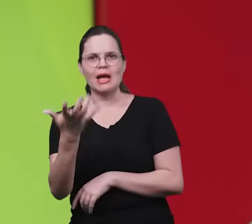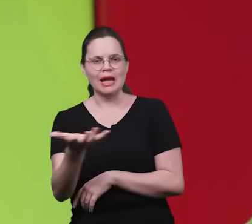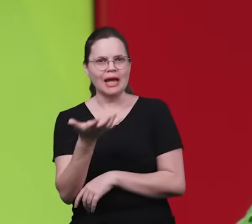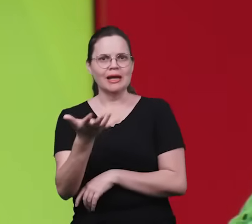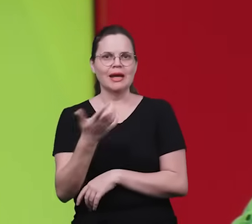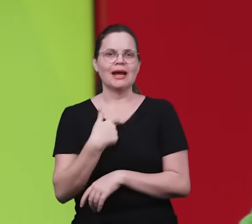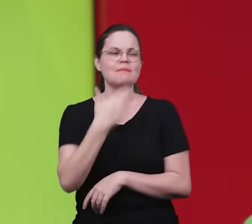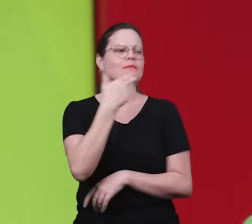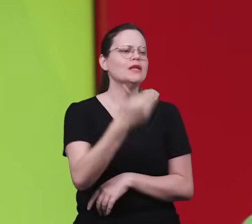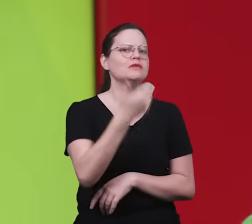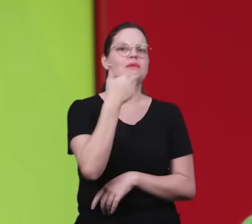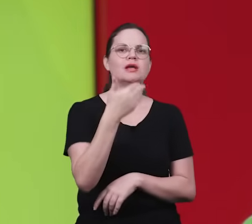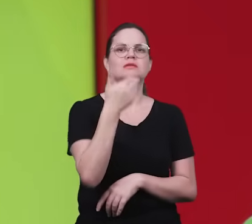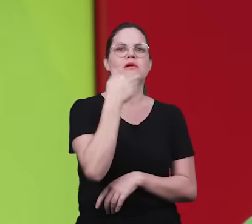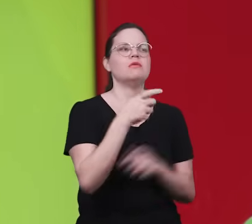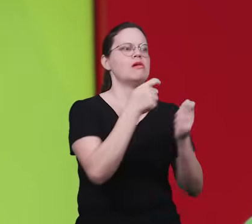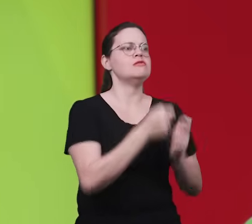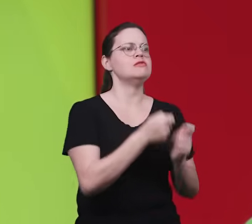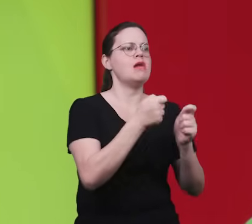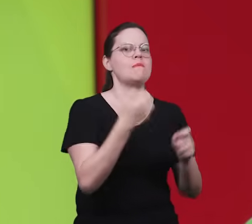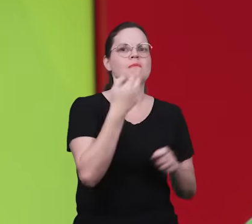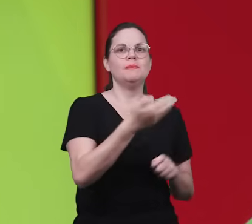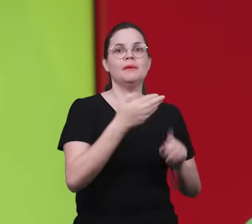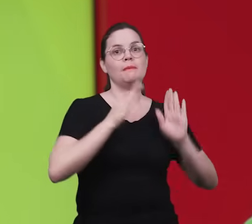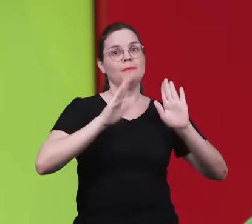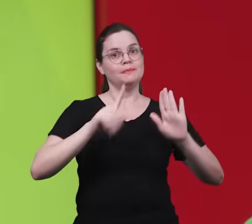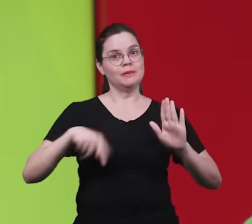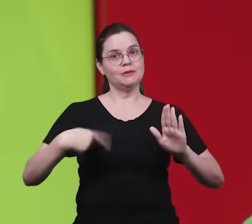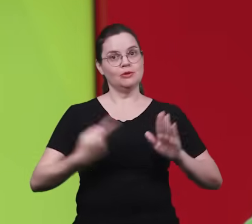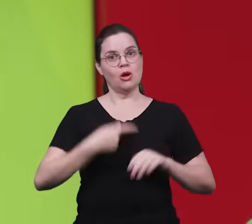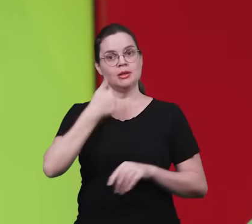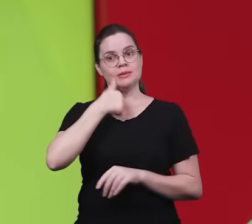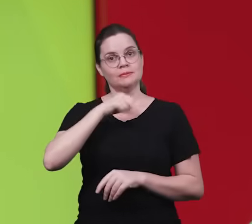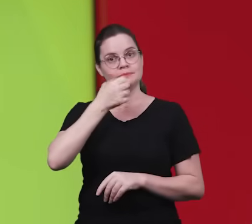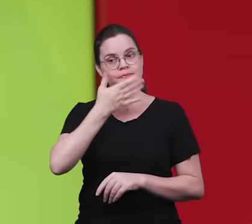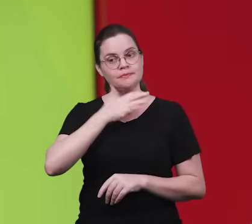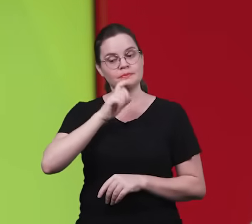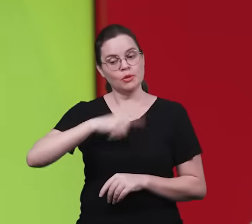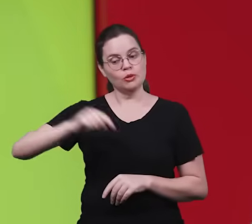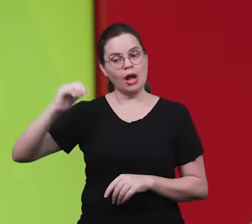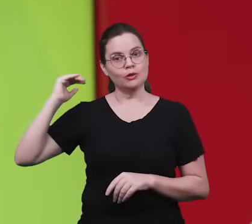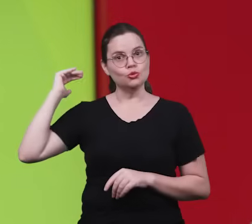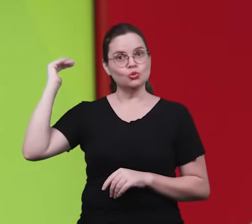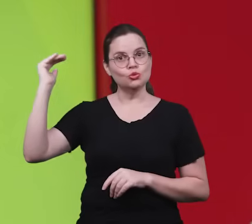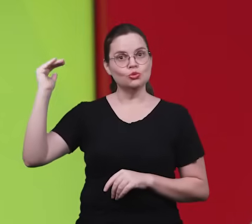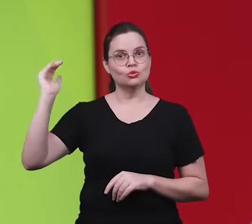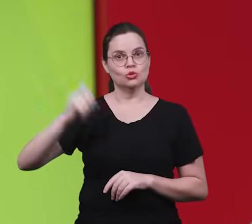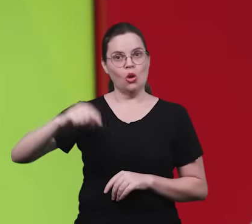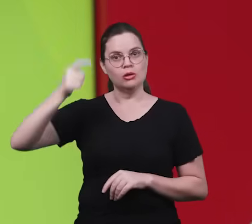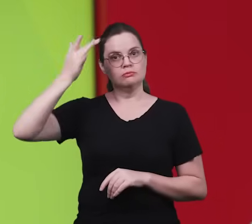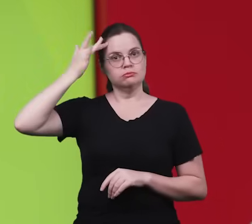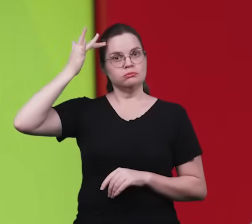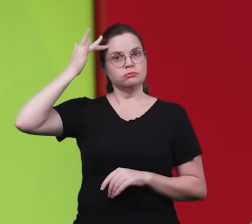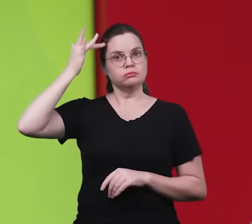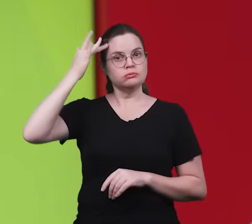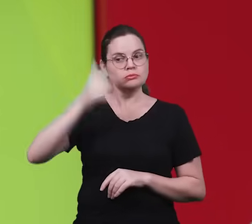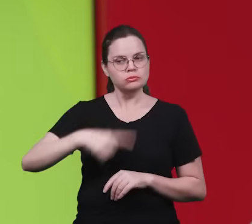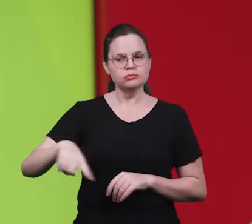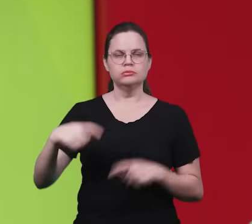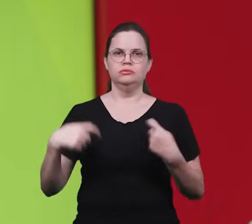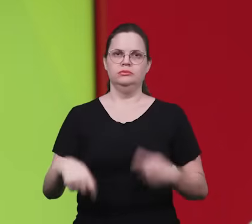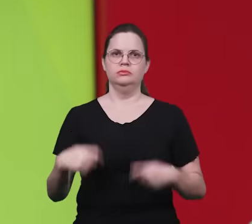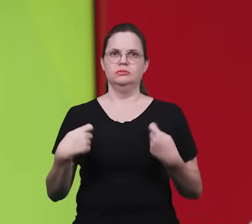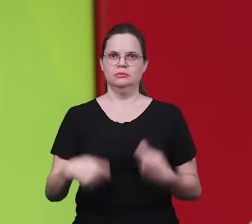nós precisamos destacar, Carla, que nós, pais, mães, somos os adultos dessa relação. Exatamente. E somos nós